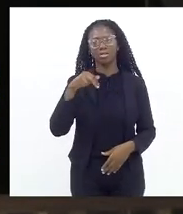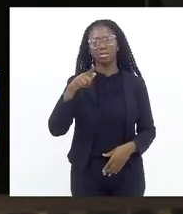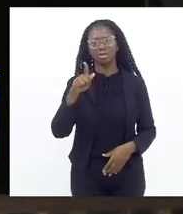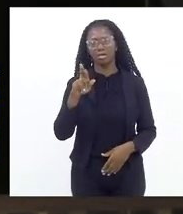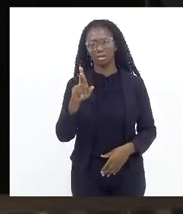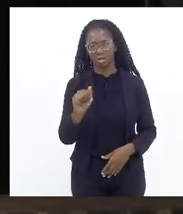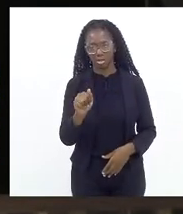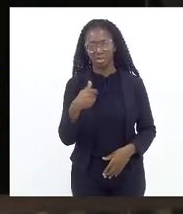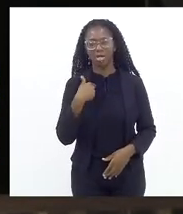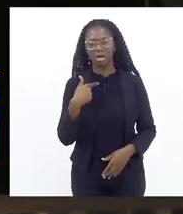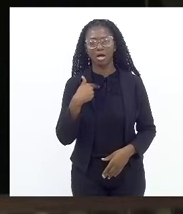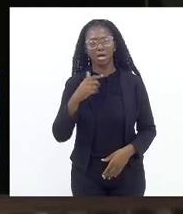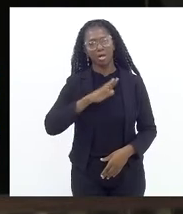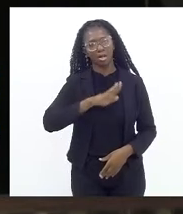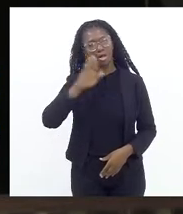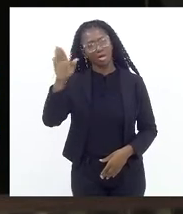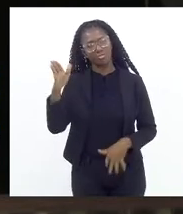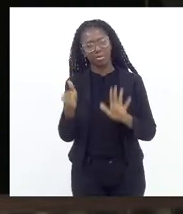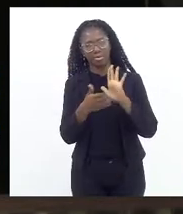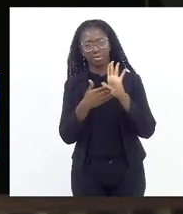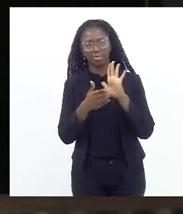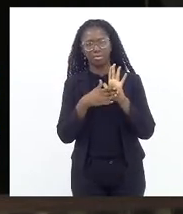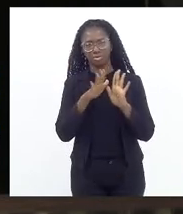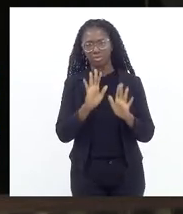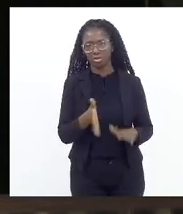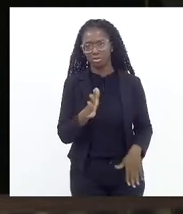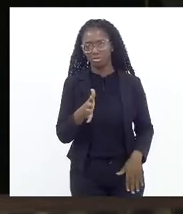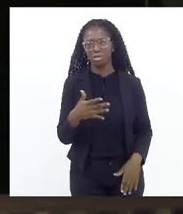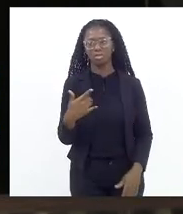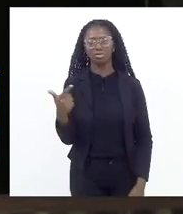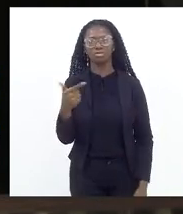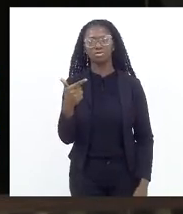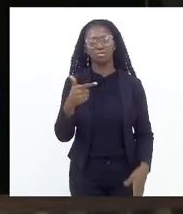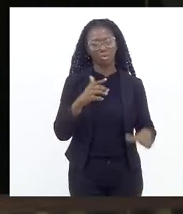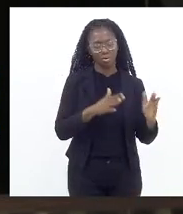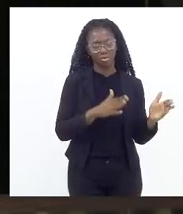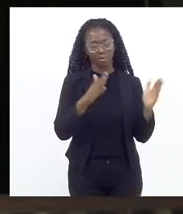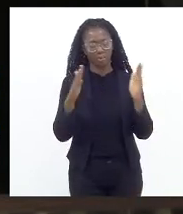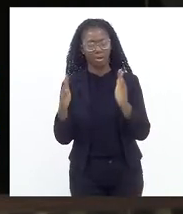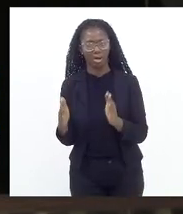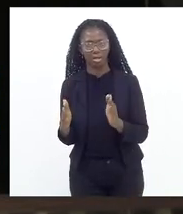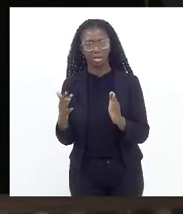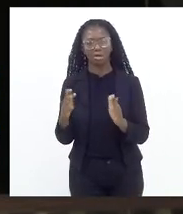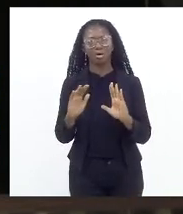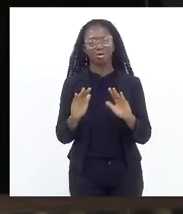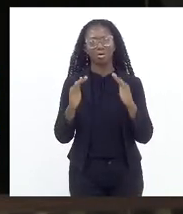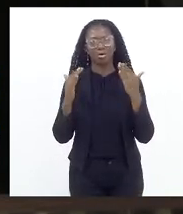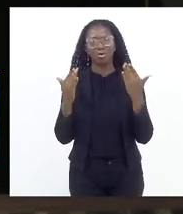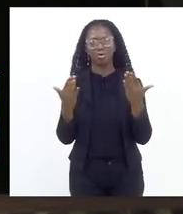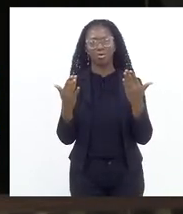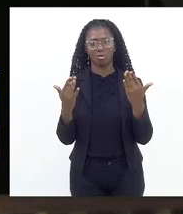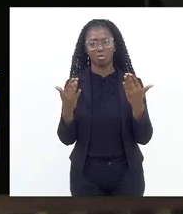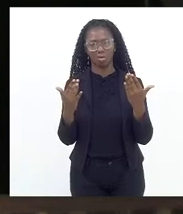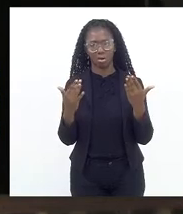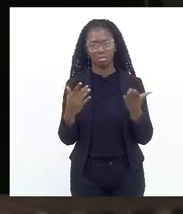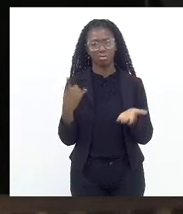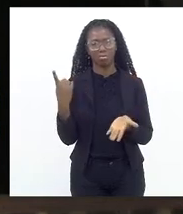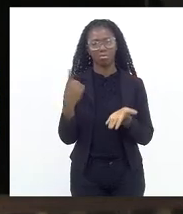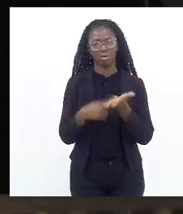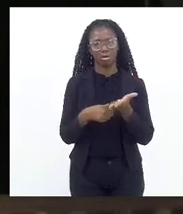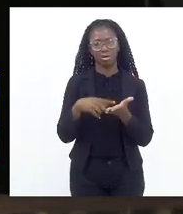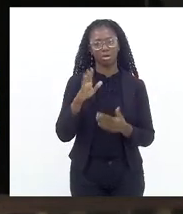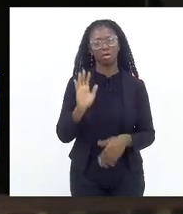já levei esta proposta, não é? E num segundo momento, quando ficar agendado